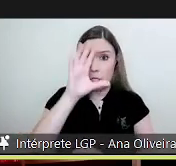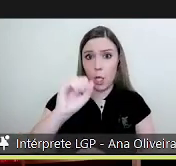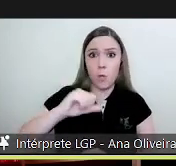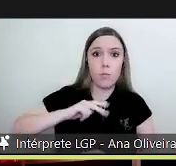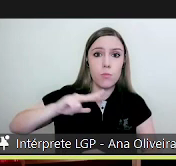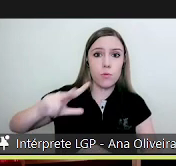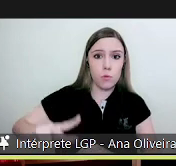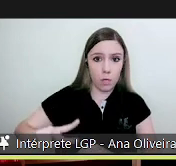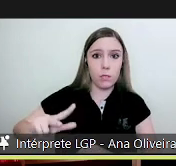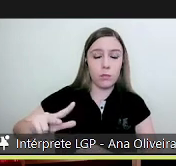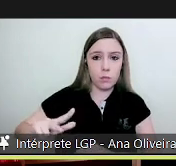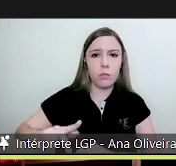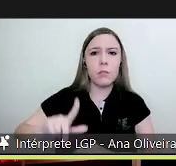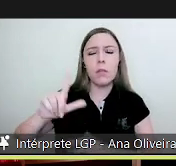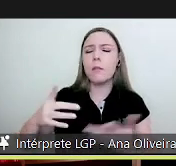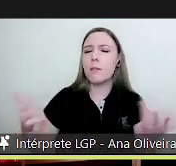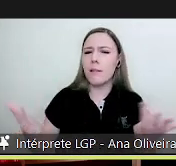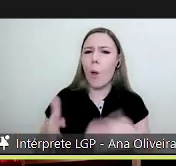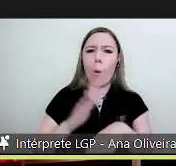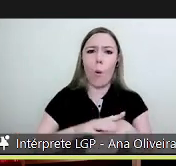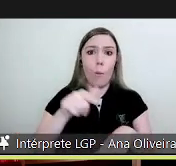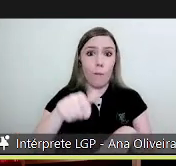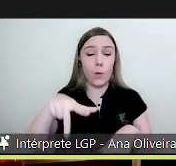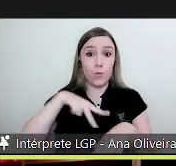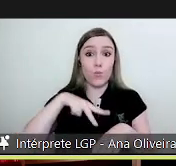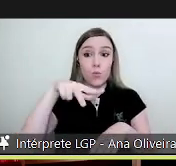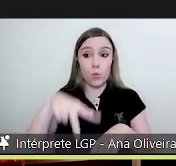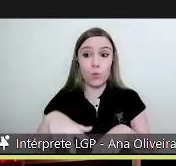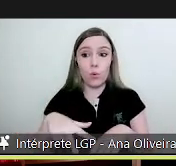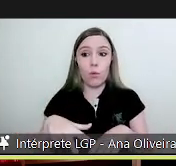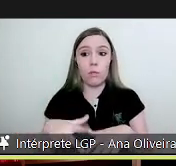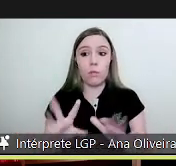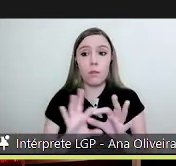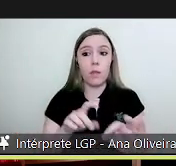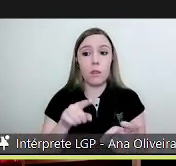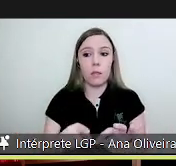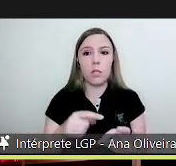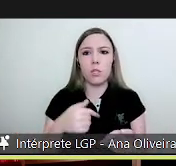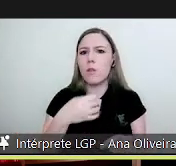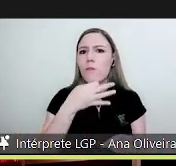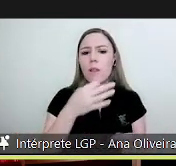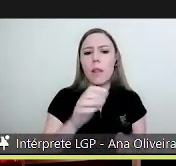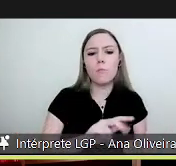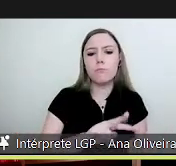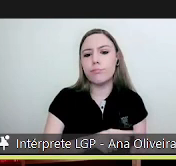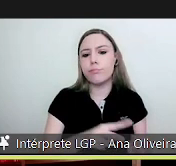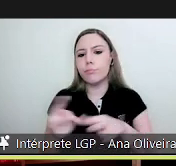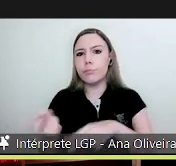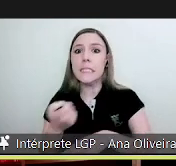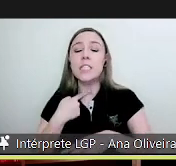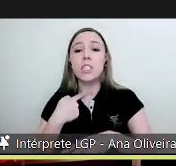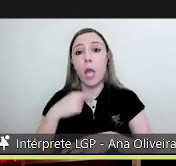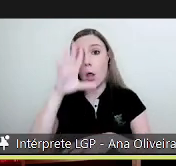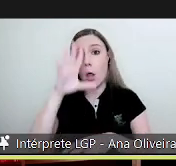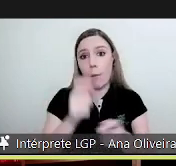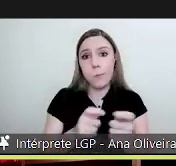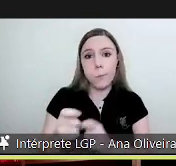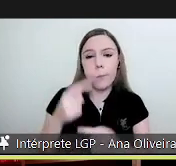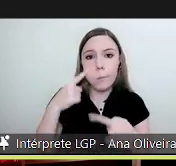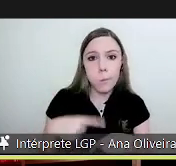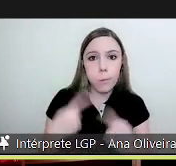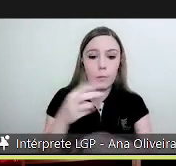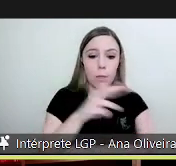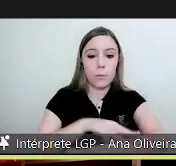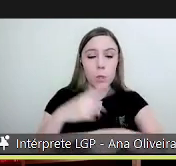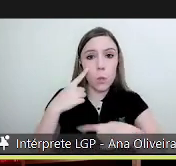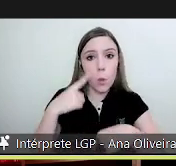aos Estados, e Portugal vai nessa senda, já não falo na transição digital da governação pública, das administrações públicas